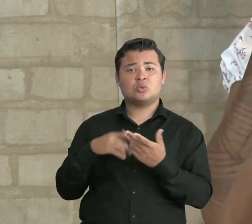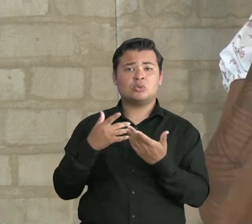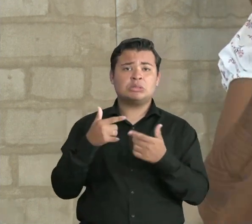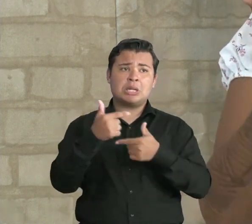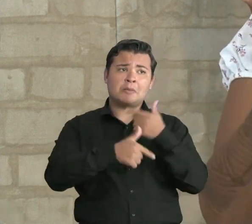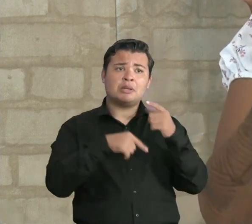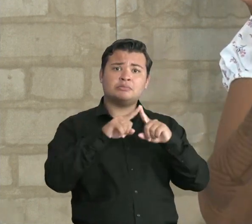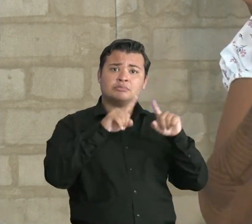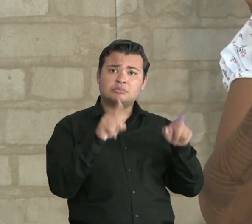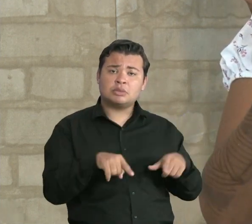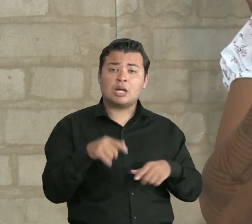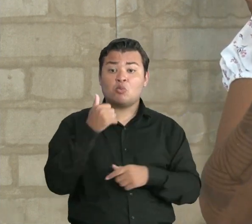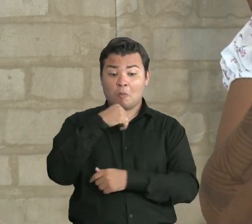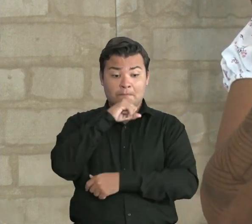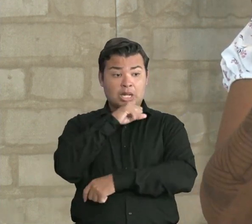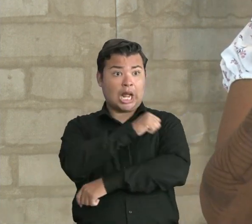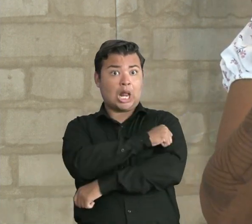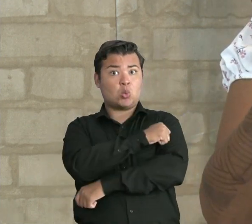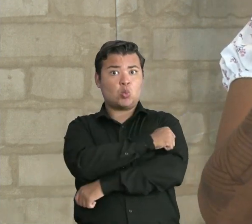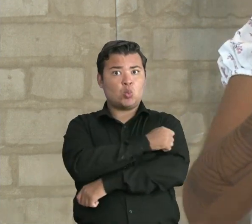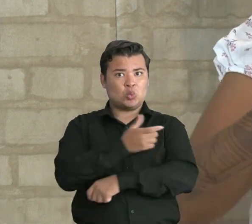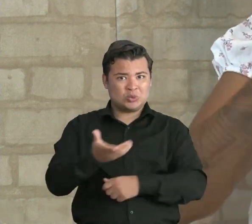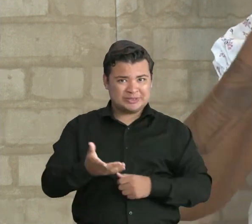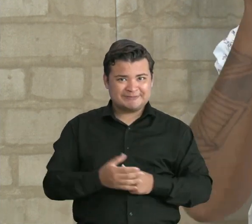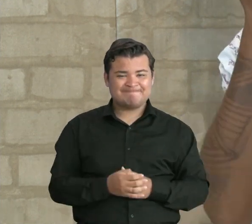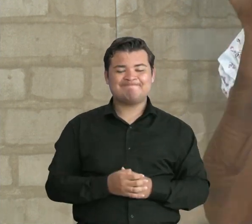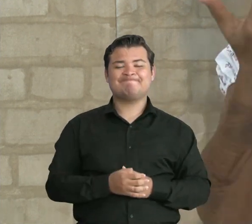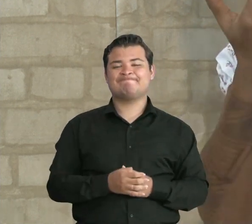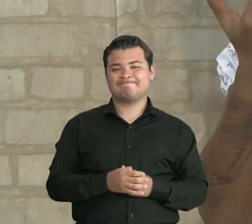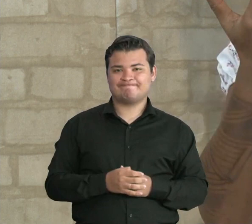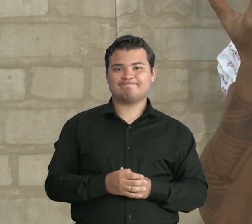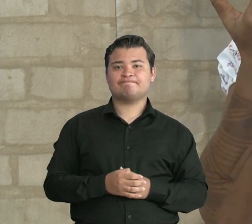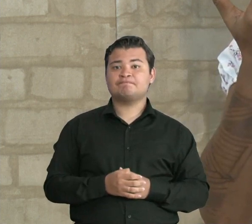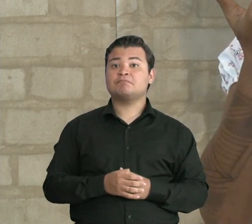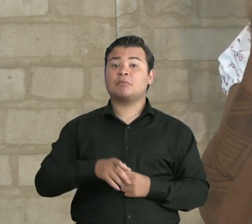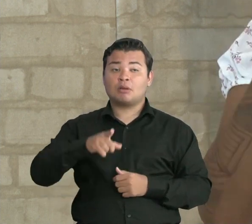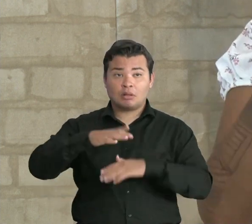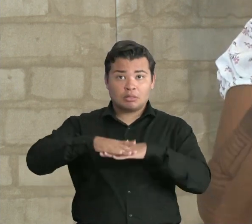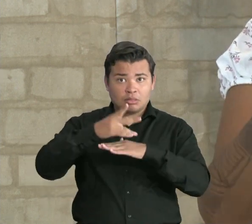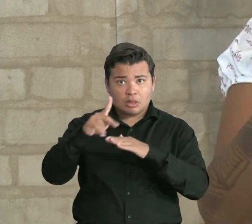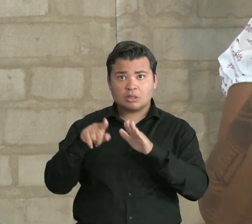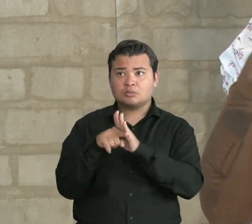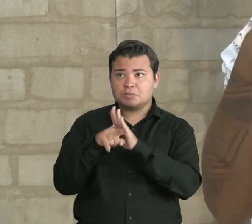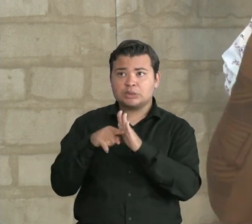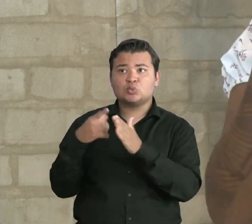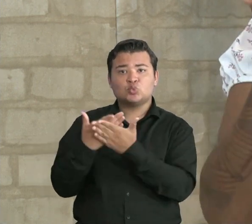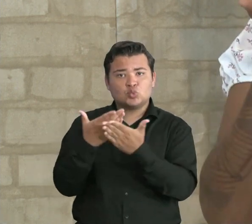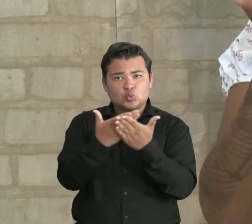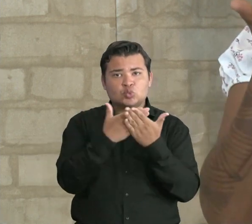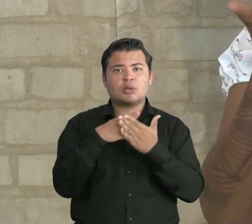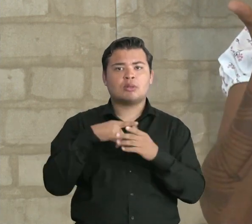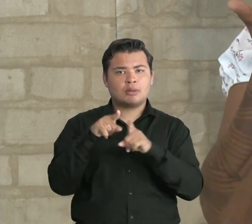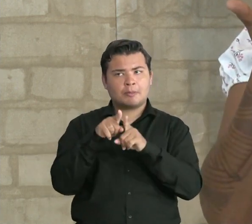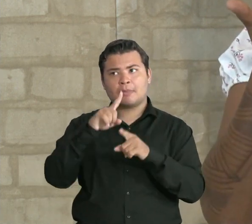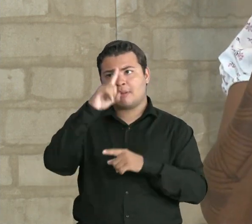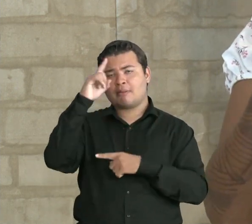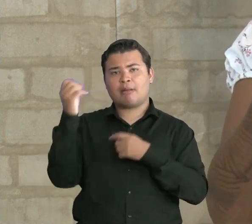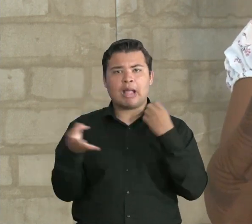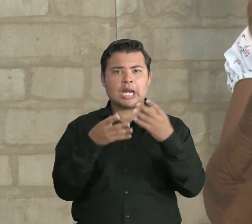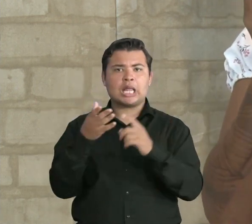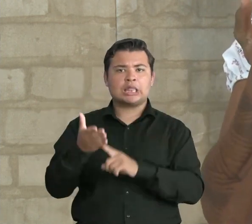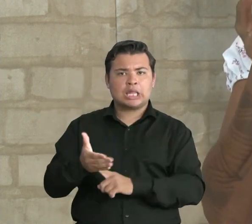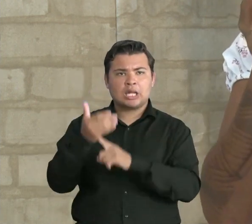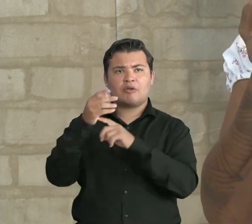elas discentes, né, e que desenvolvem as suas pesquisas e desenvolvem as tecnologias, né, com